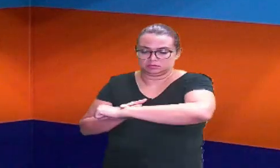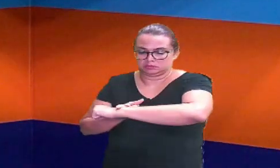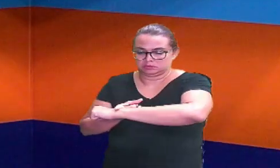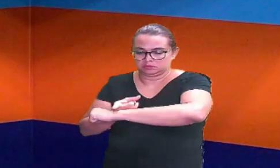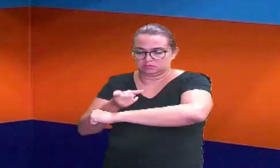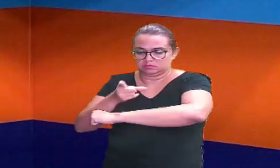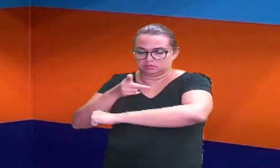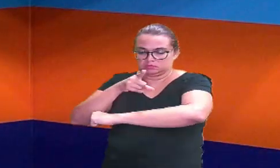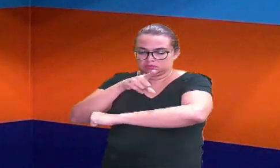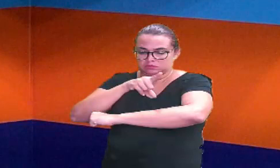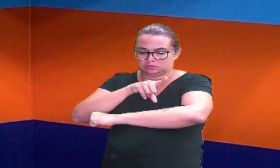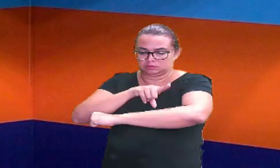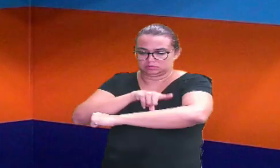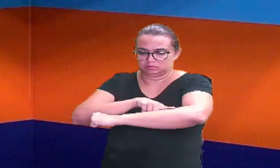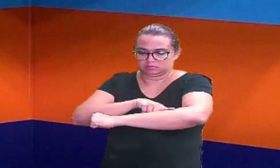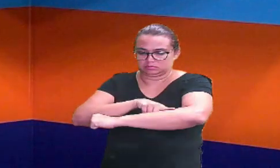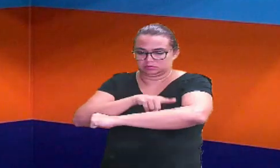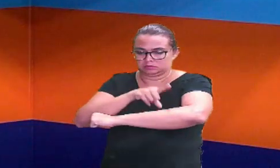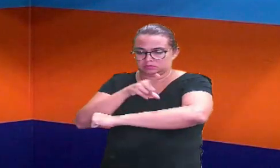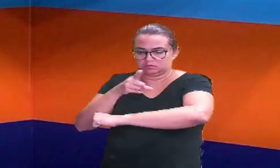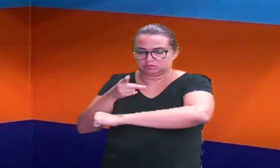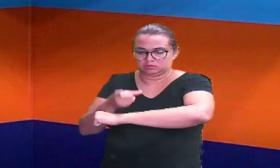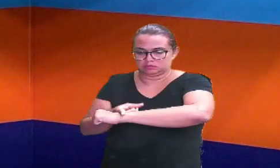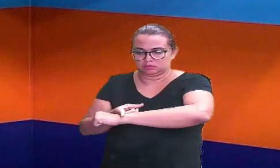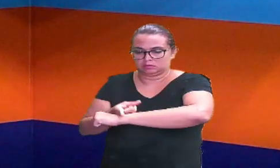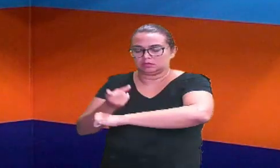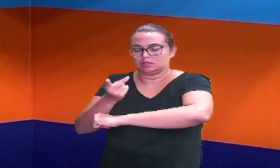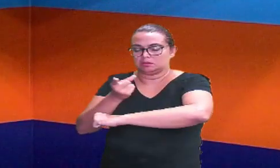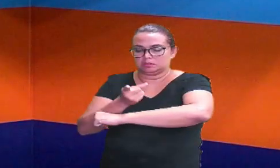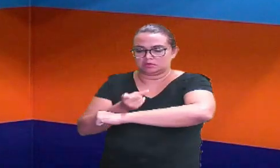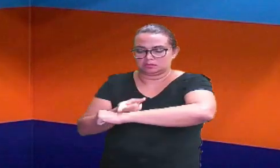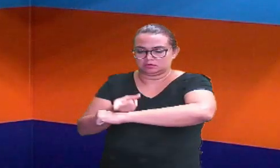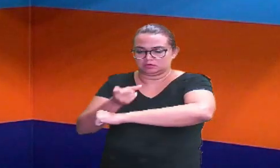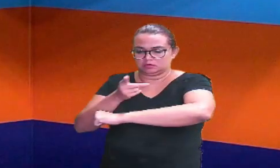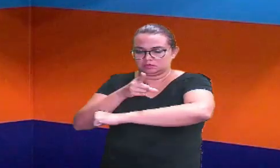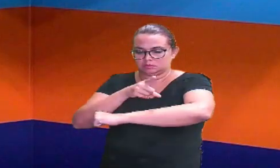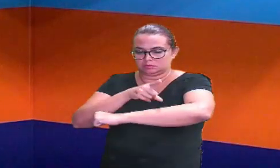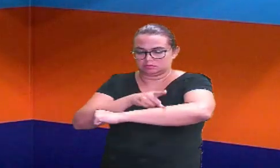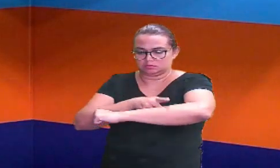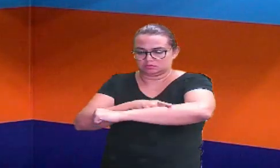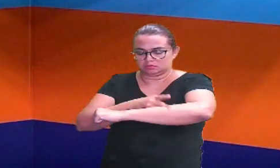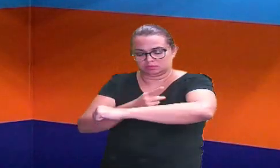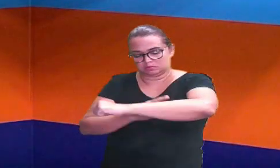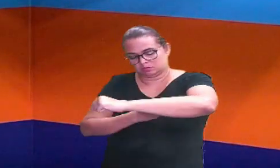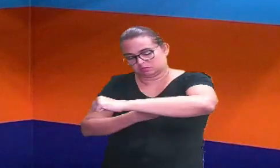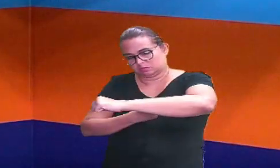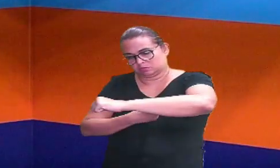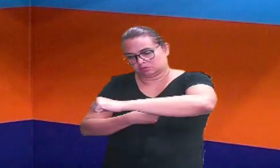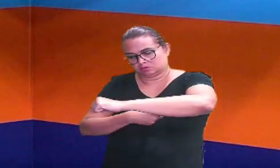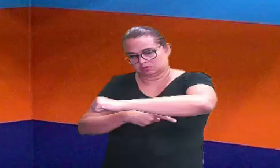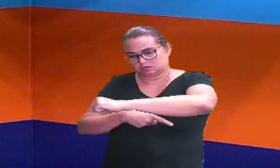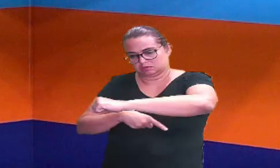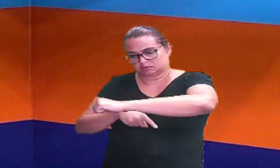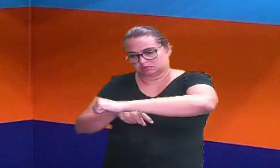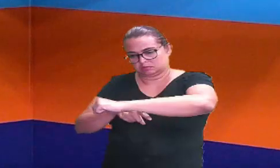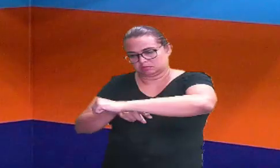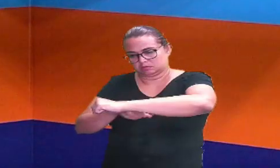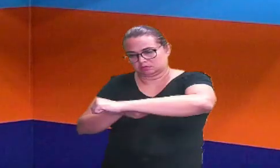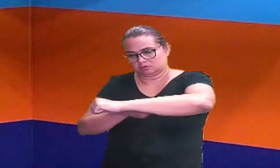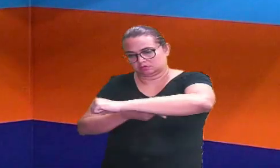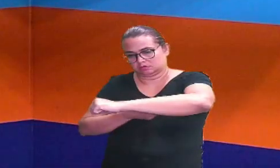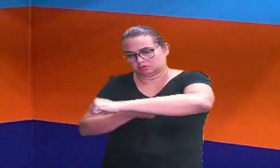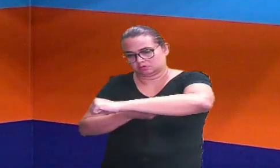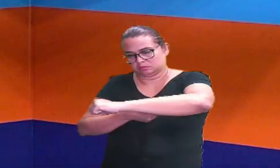volta. Aí junta com o ângulo C, que é o ângulo roxinho, depois o ângulo D, que é